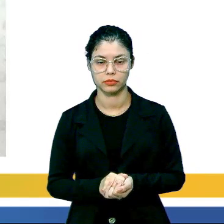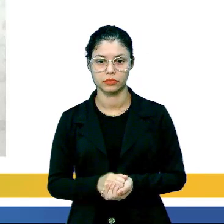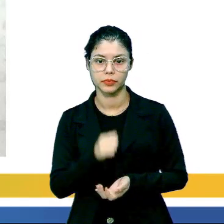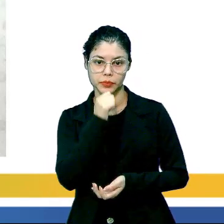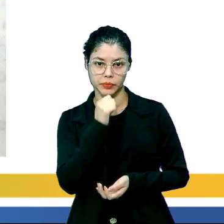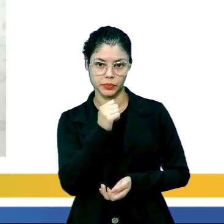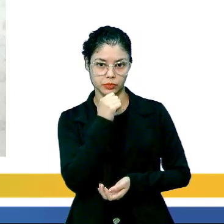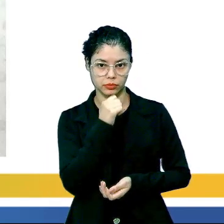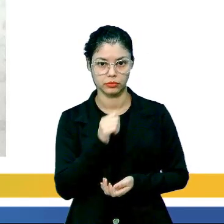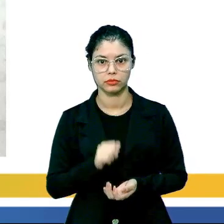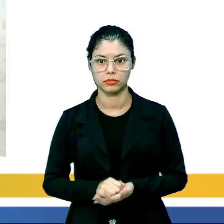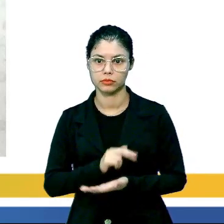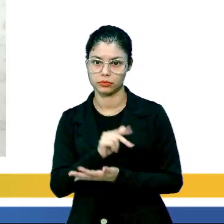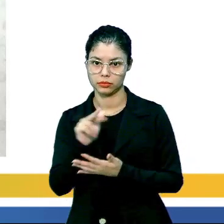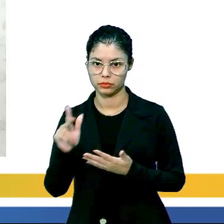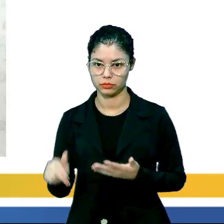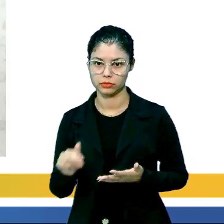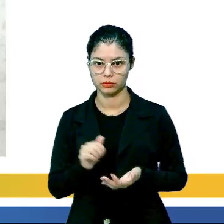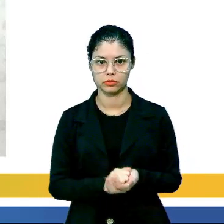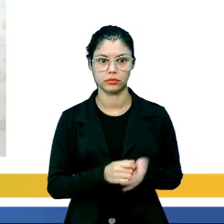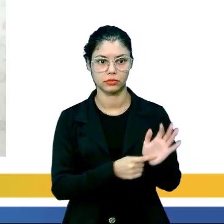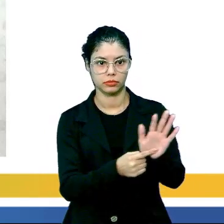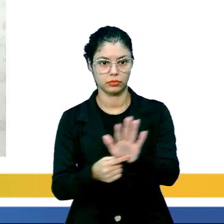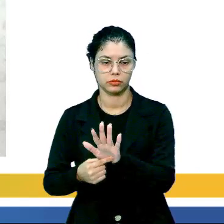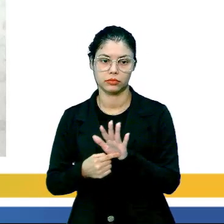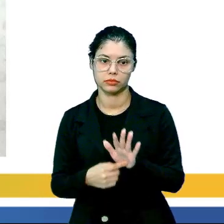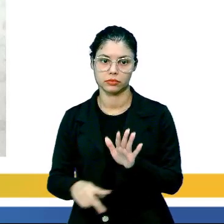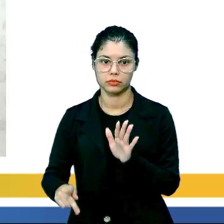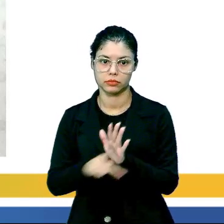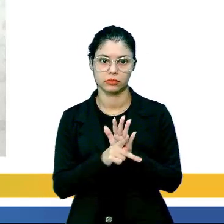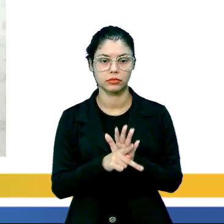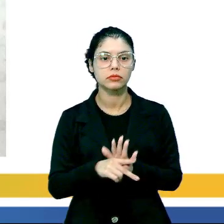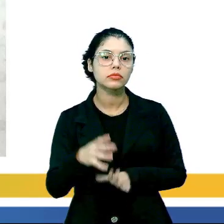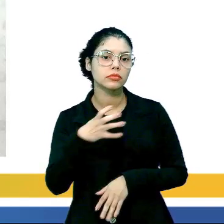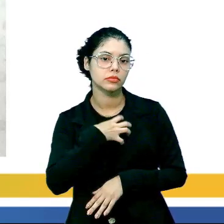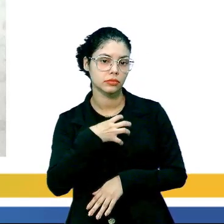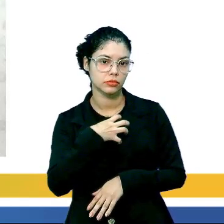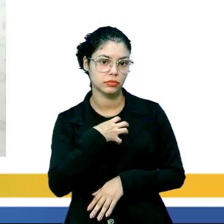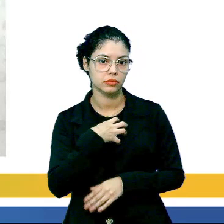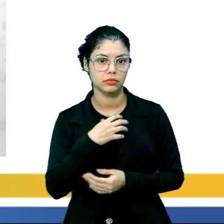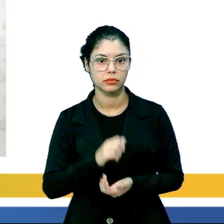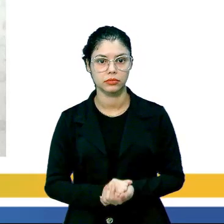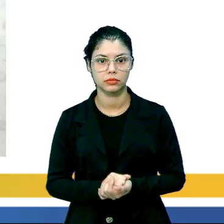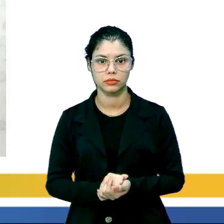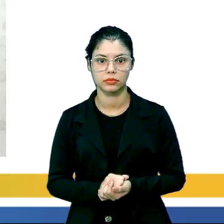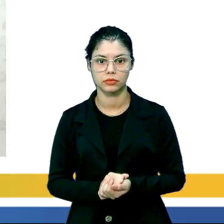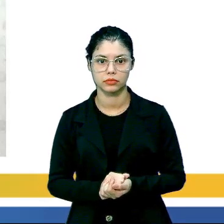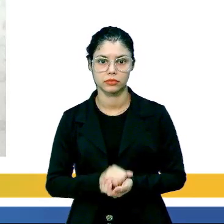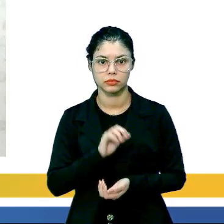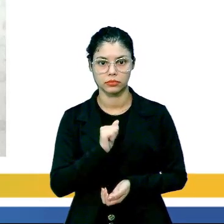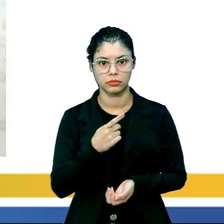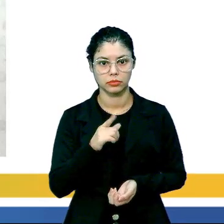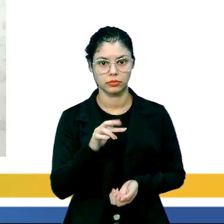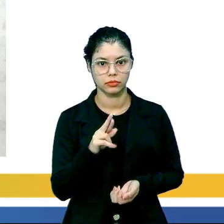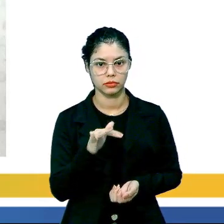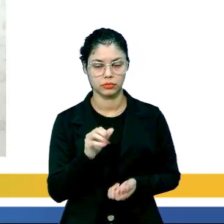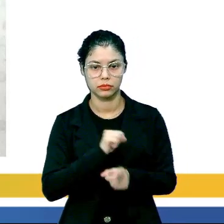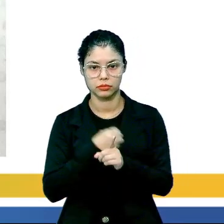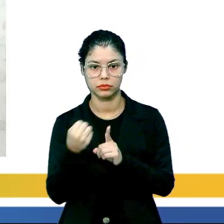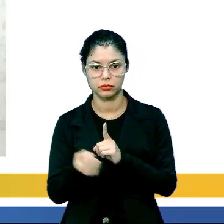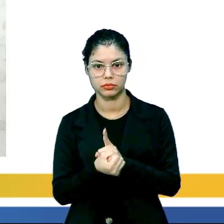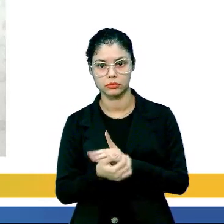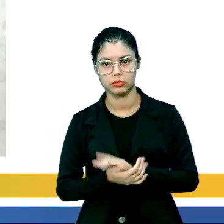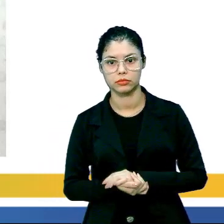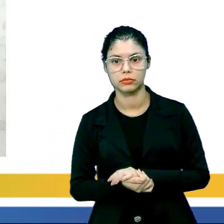afinidade original entre os negócios e a diversão mostra-se em seu próprio sentido,